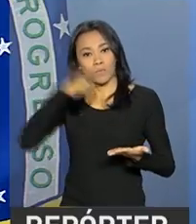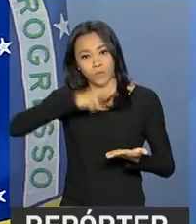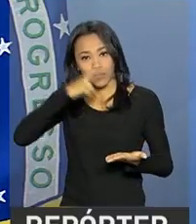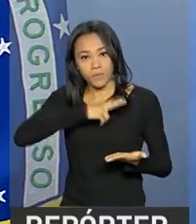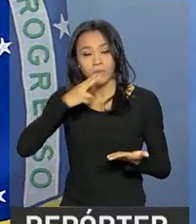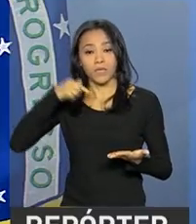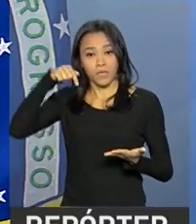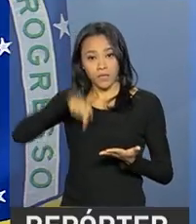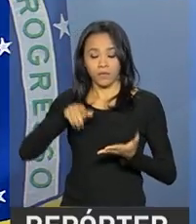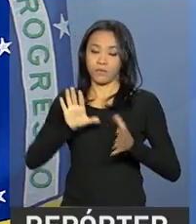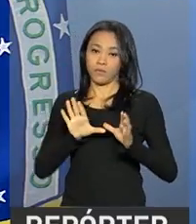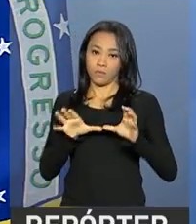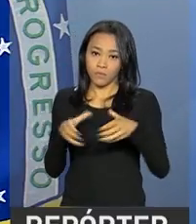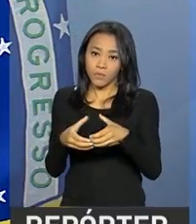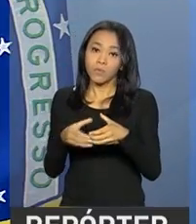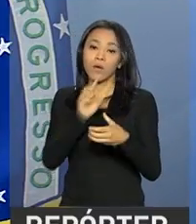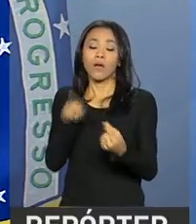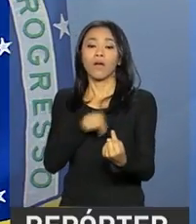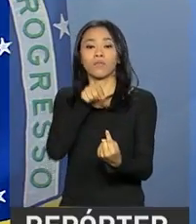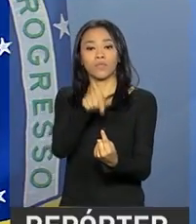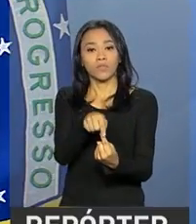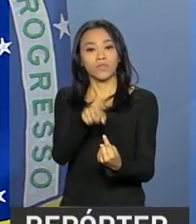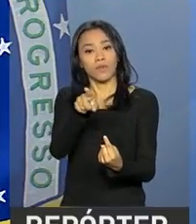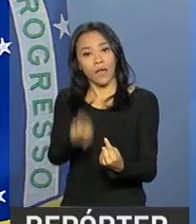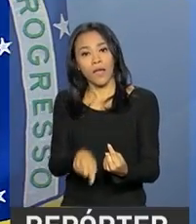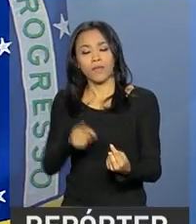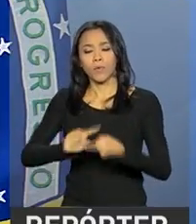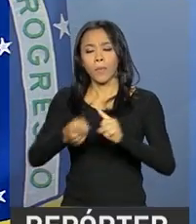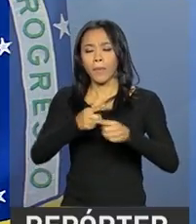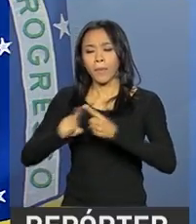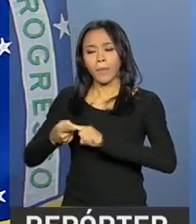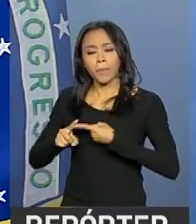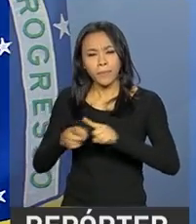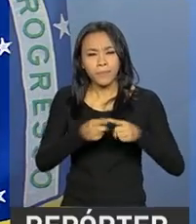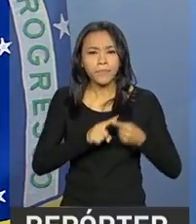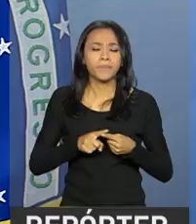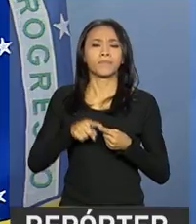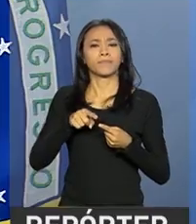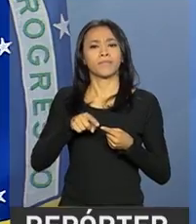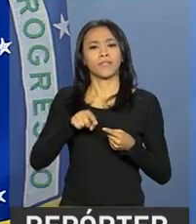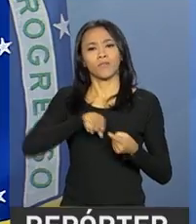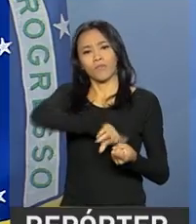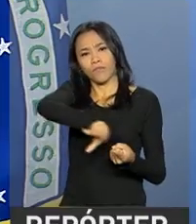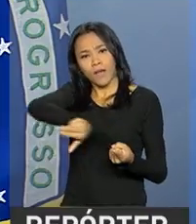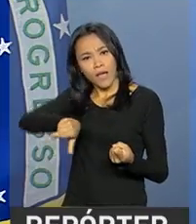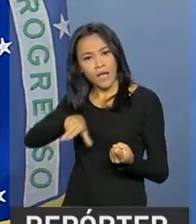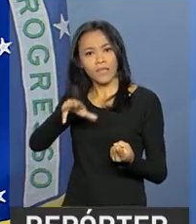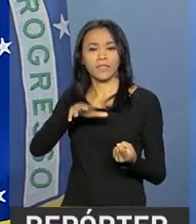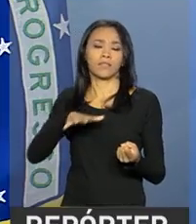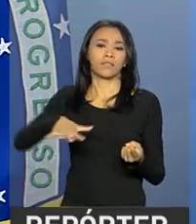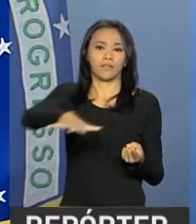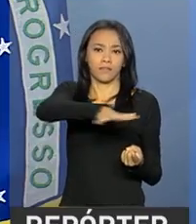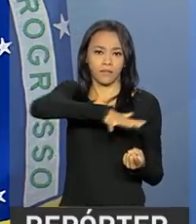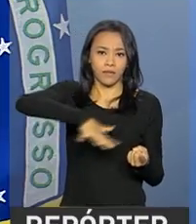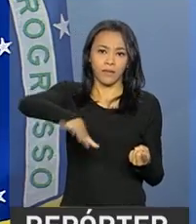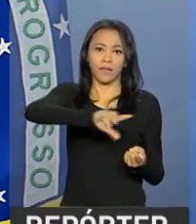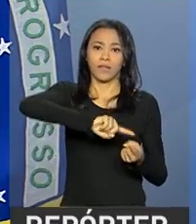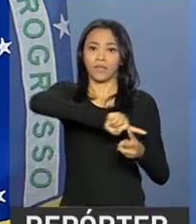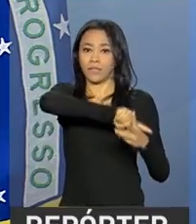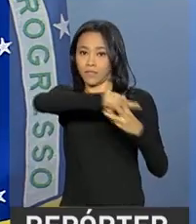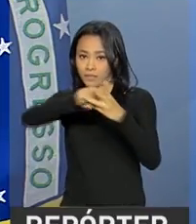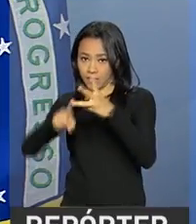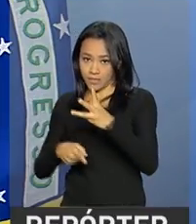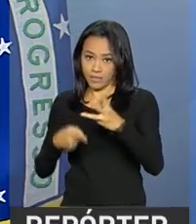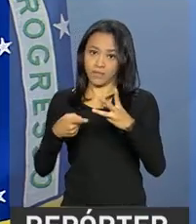medidas de assistência emergencial tem o objetivo de articular ações integradas que envolvem o poder público nos três níveis